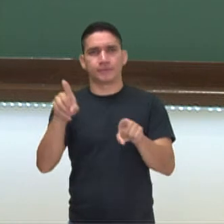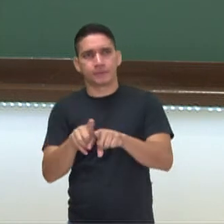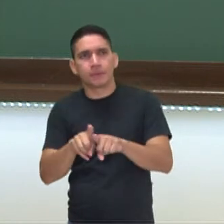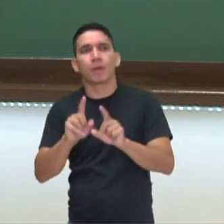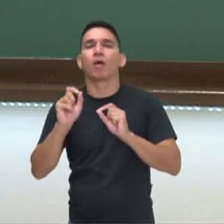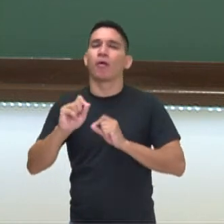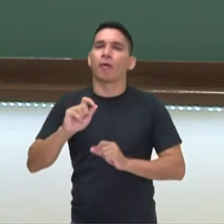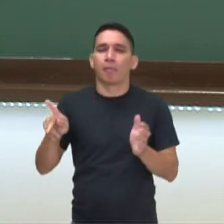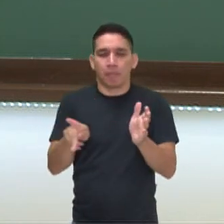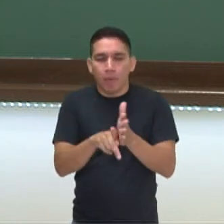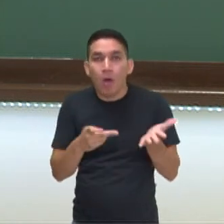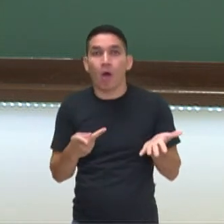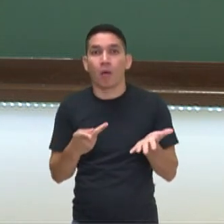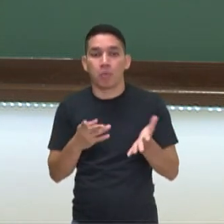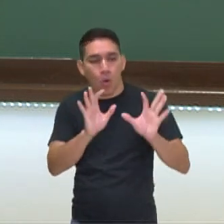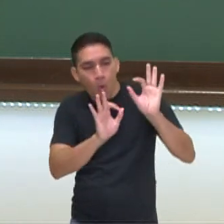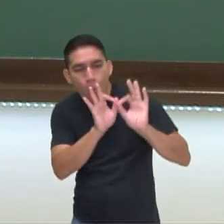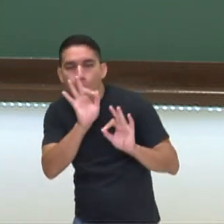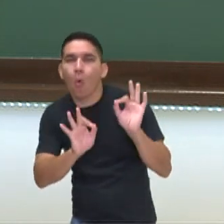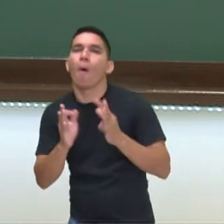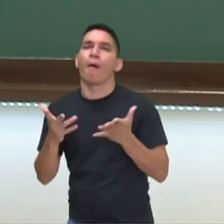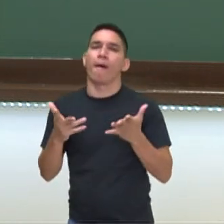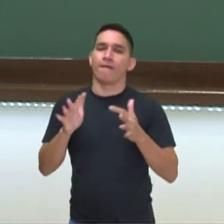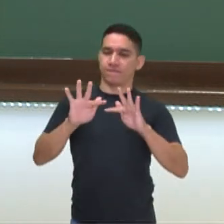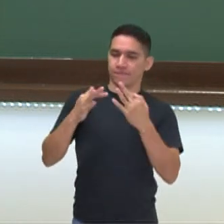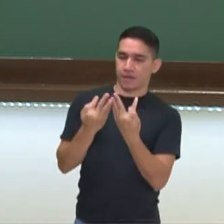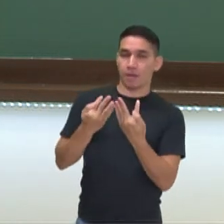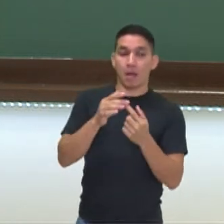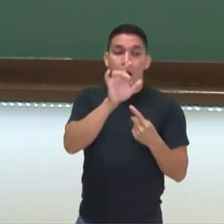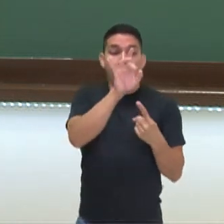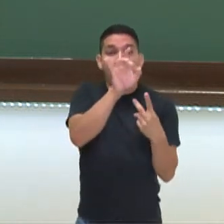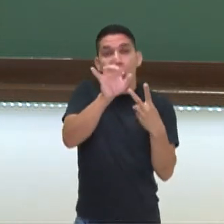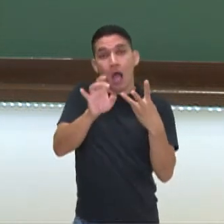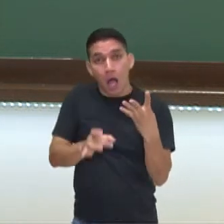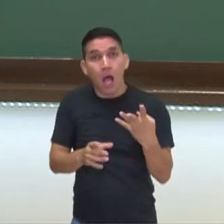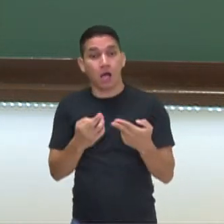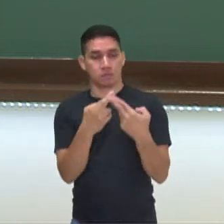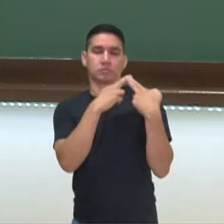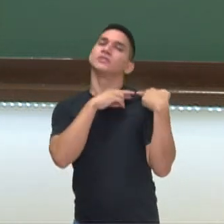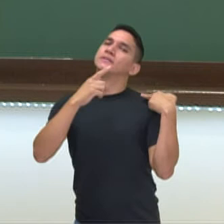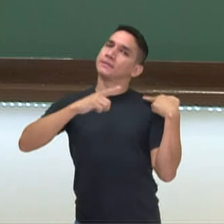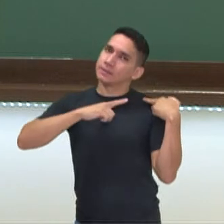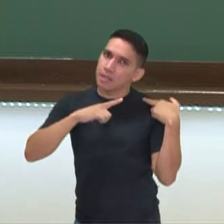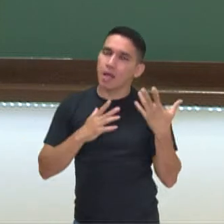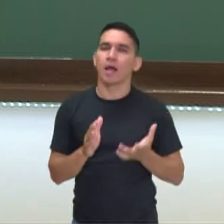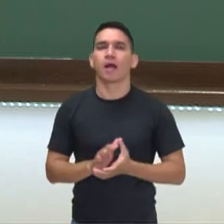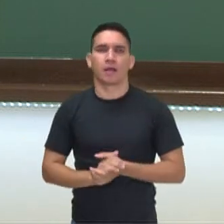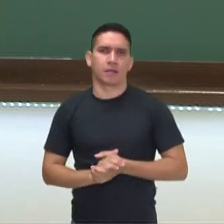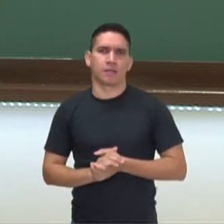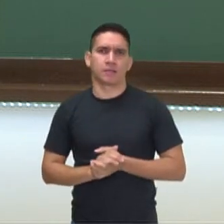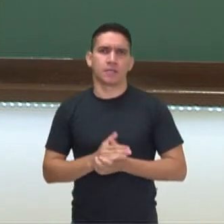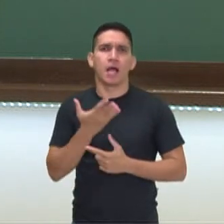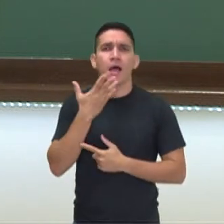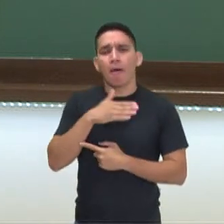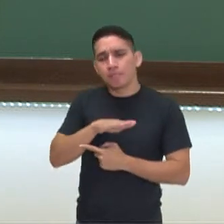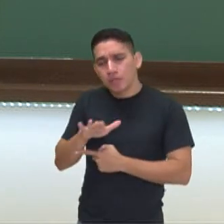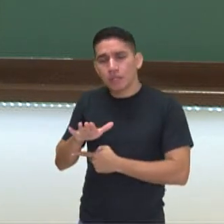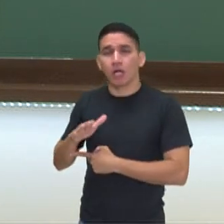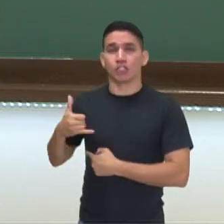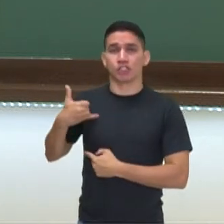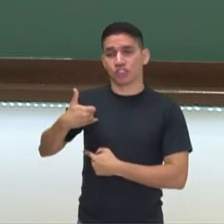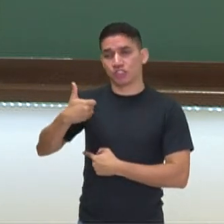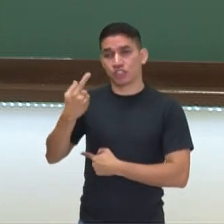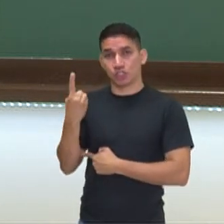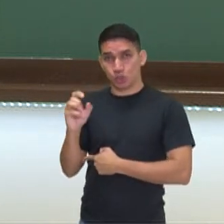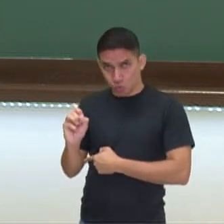nossa estrutura familiar, as pessoas passam a ter as responsabilidades familiares, né? Os menores de 18 anos, os